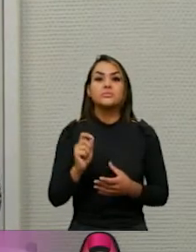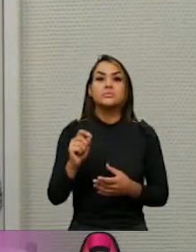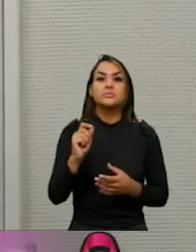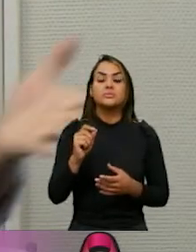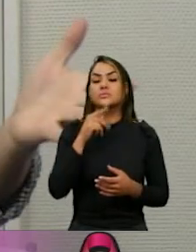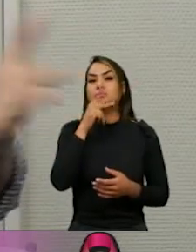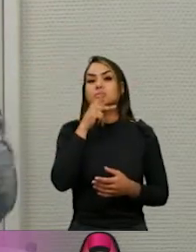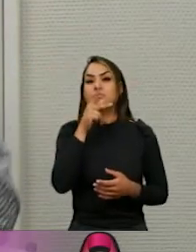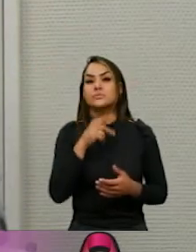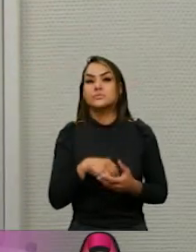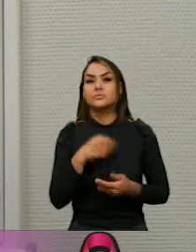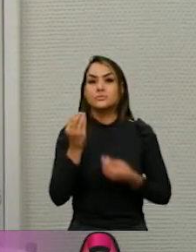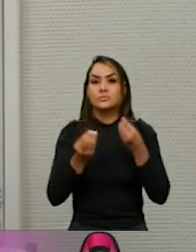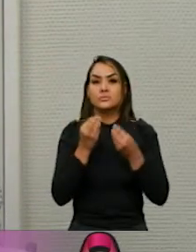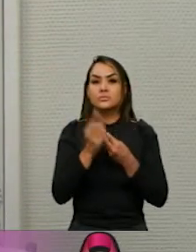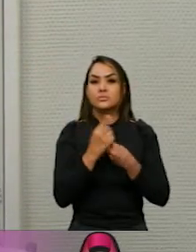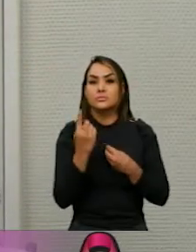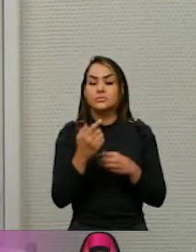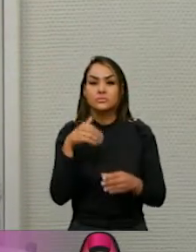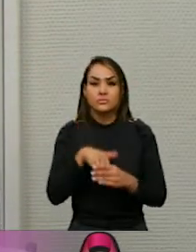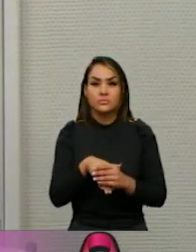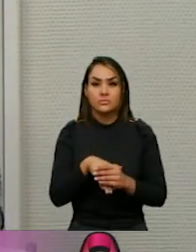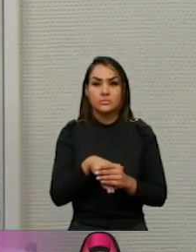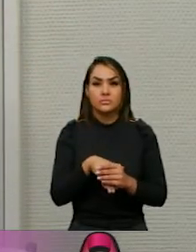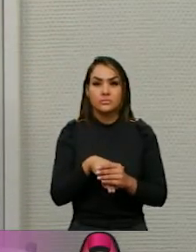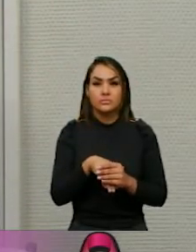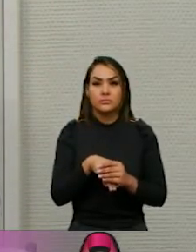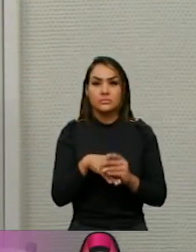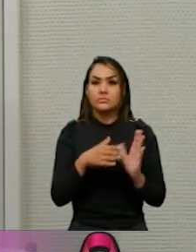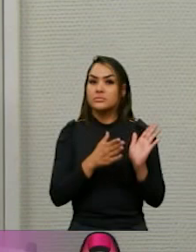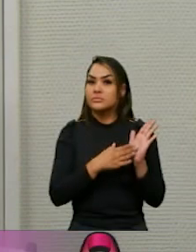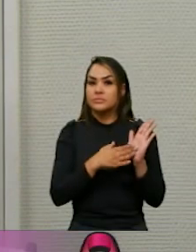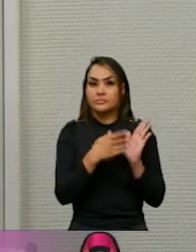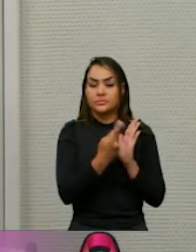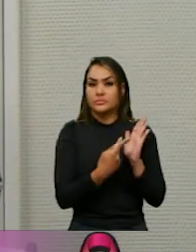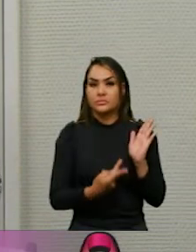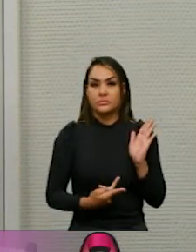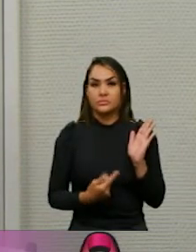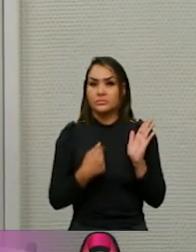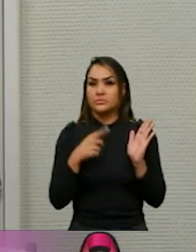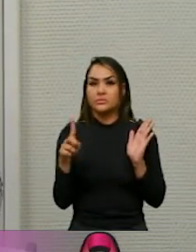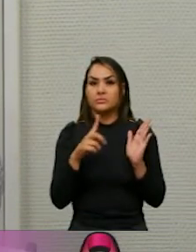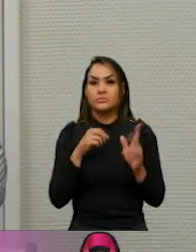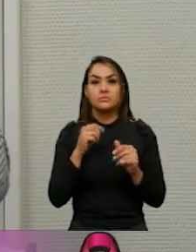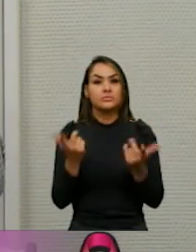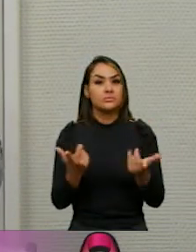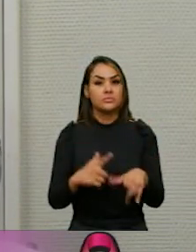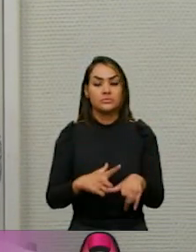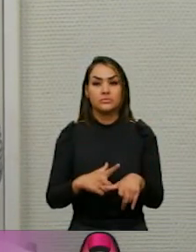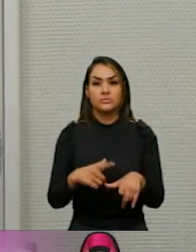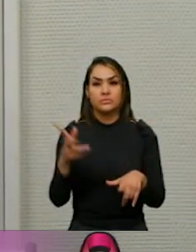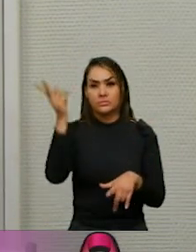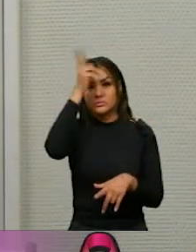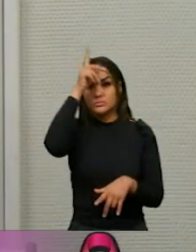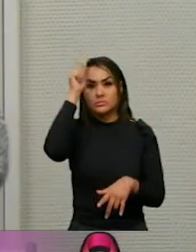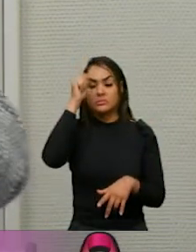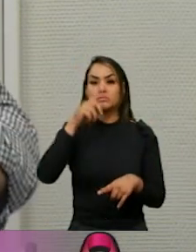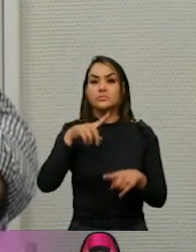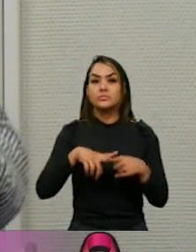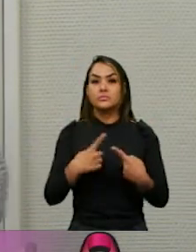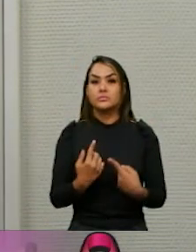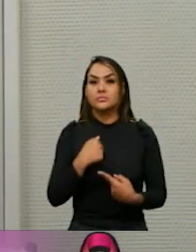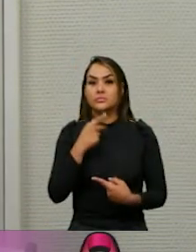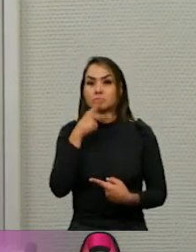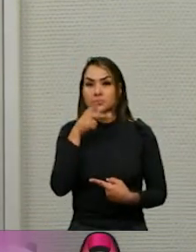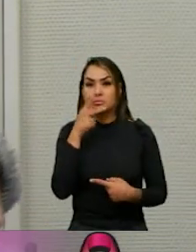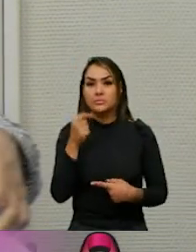escrito aqui. Como é que nós vamos votar um trem sem estar escrito aqui? Eu só estou, não sou contra a administração, eu só digo, colegas vereadores, que a nossa responsabilidade